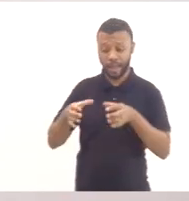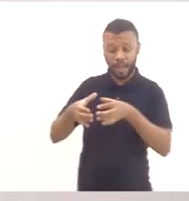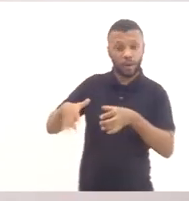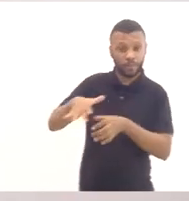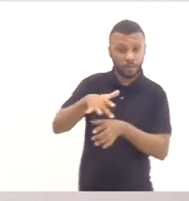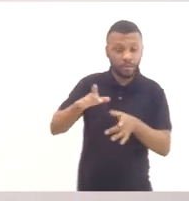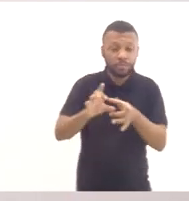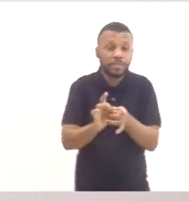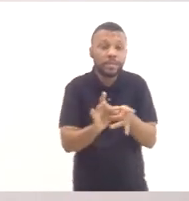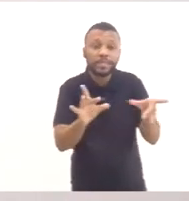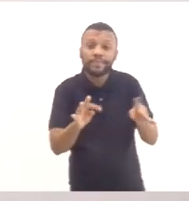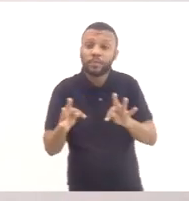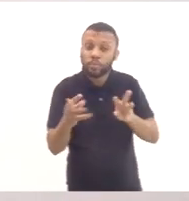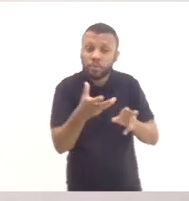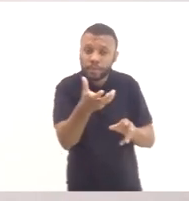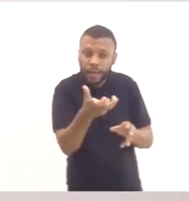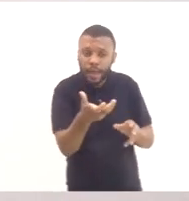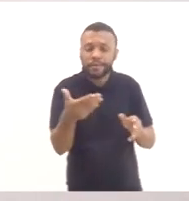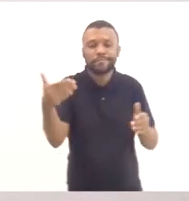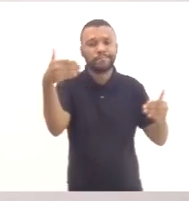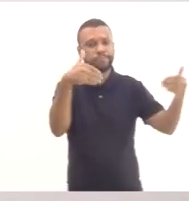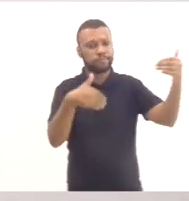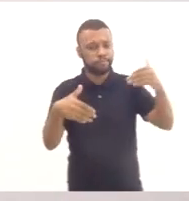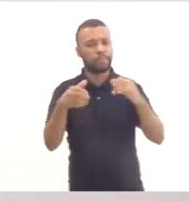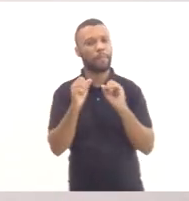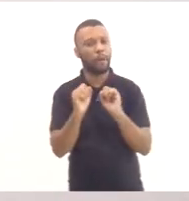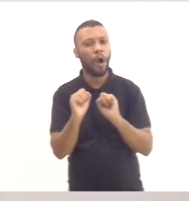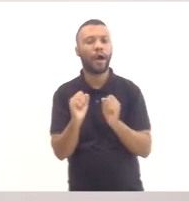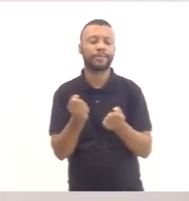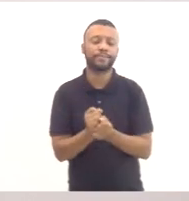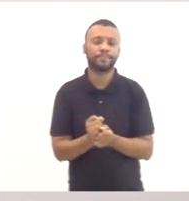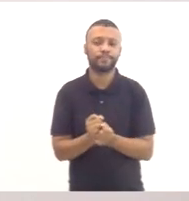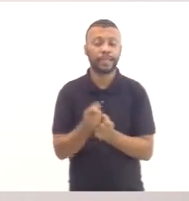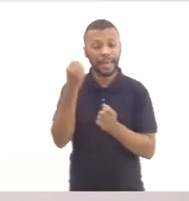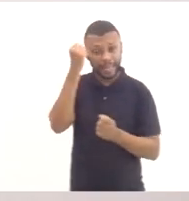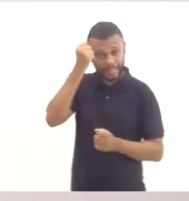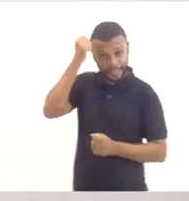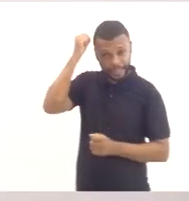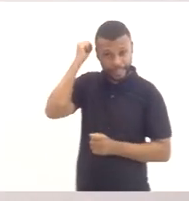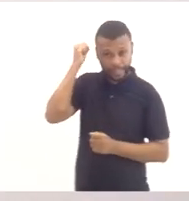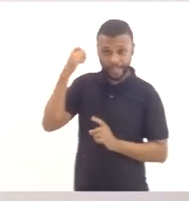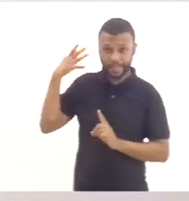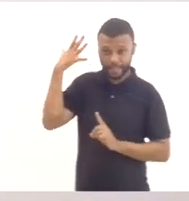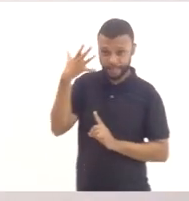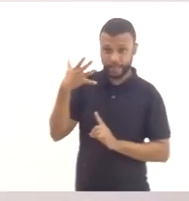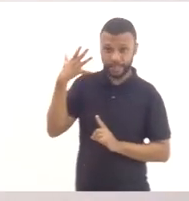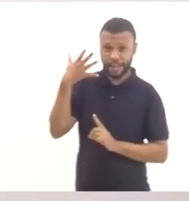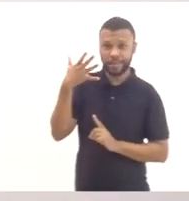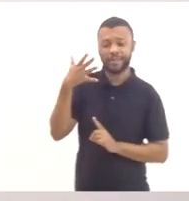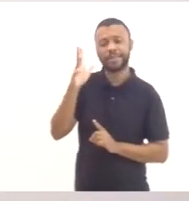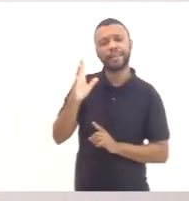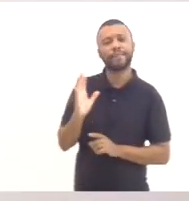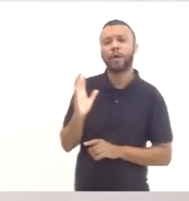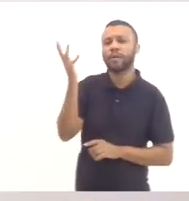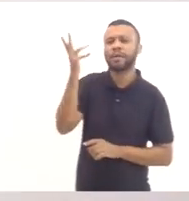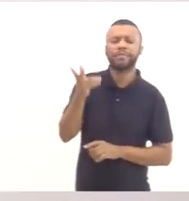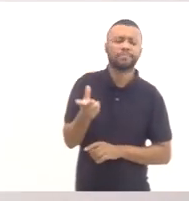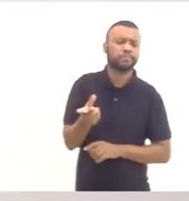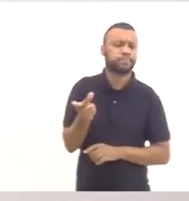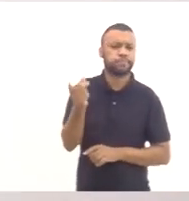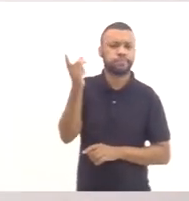disposição de todos esses seminário já estava para acontecer há bastante tempo mas por conta da